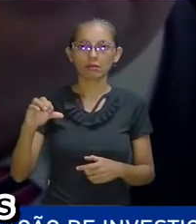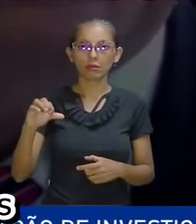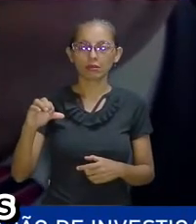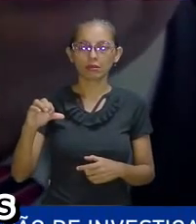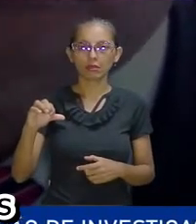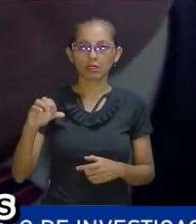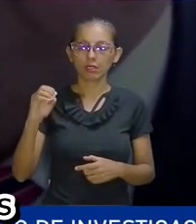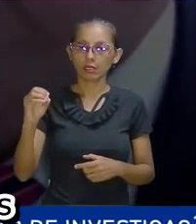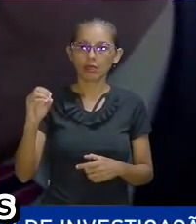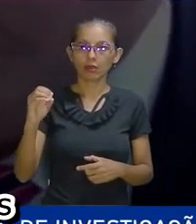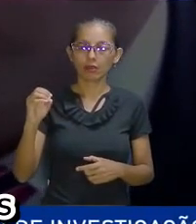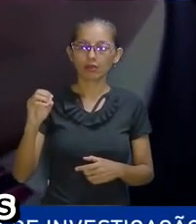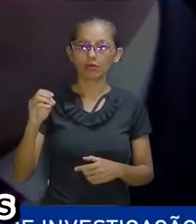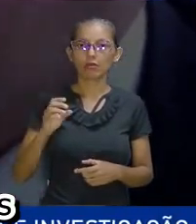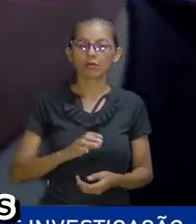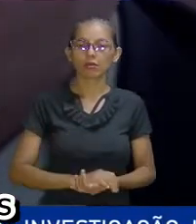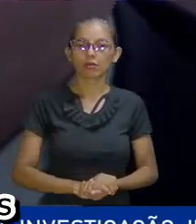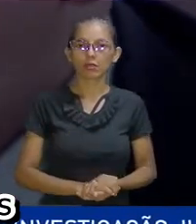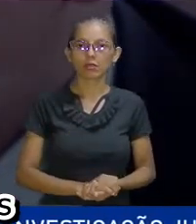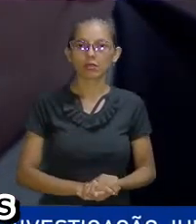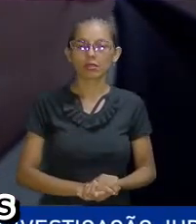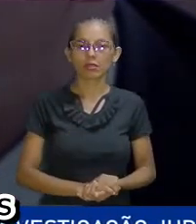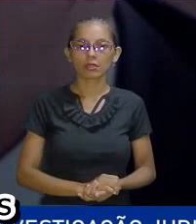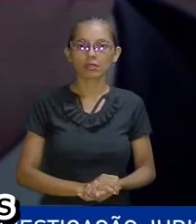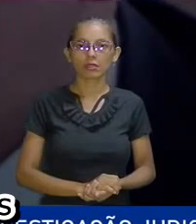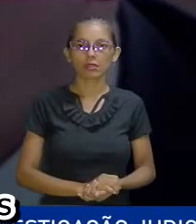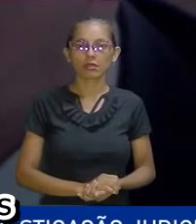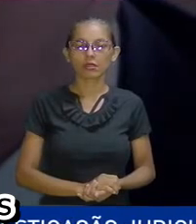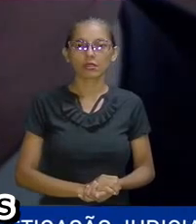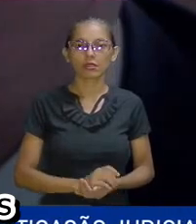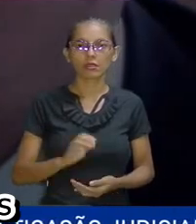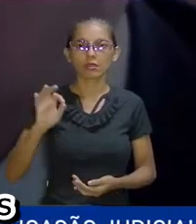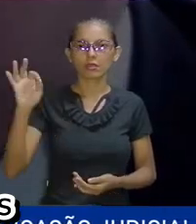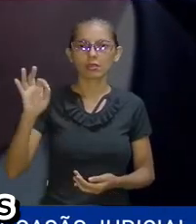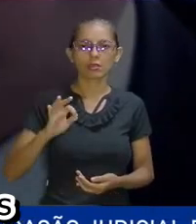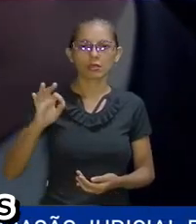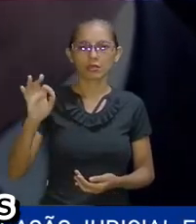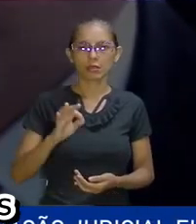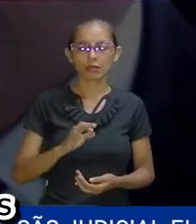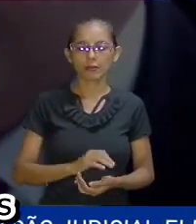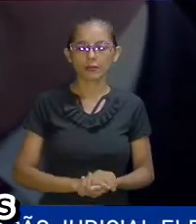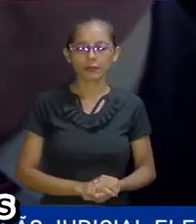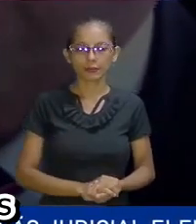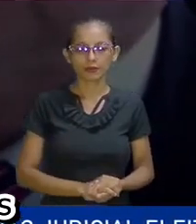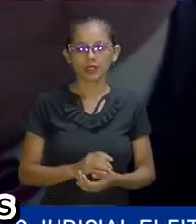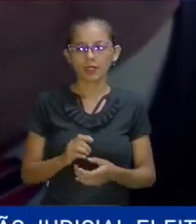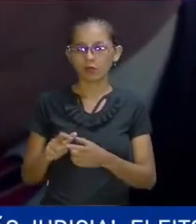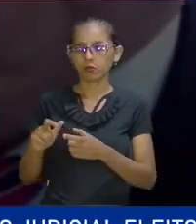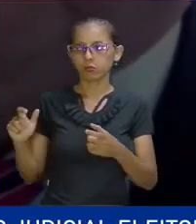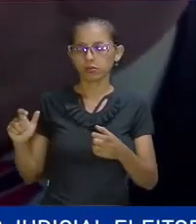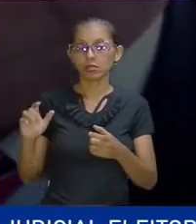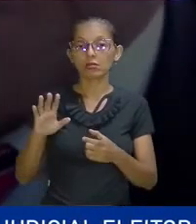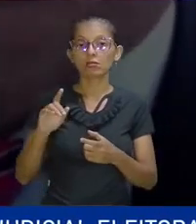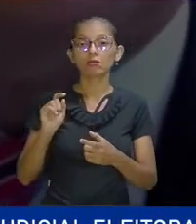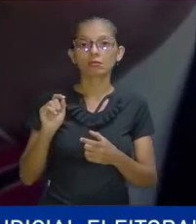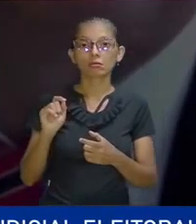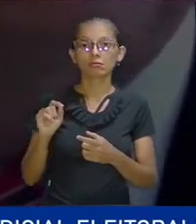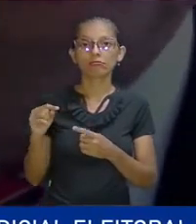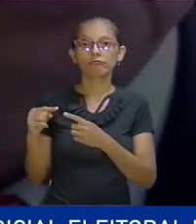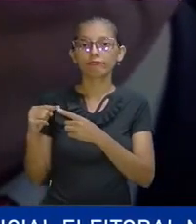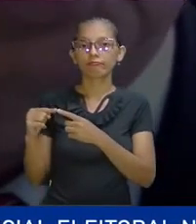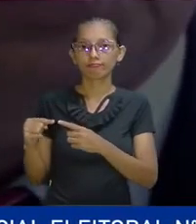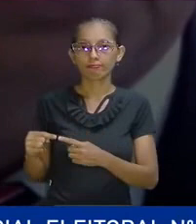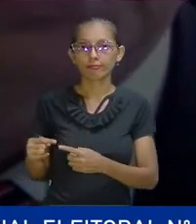e, obviamente, decorrente desses ilícitos, diversos, inúmeros ilícitos cometidos para